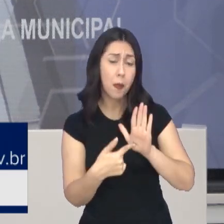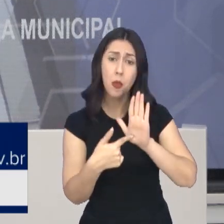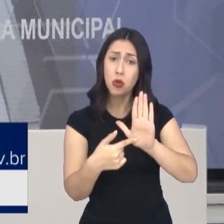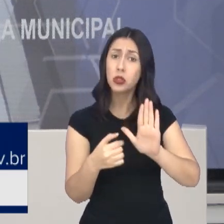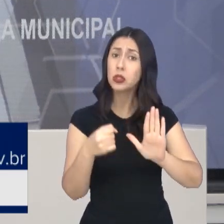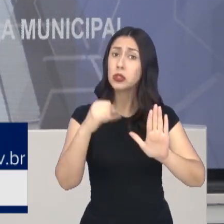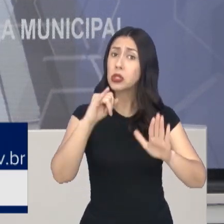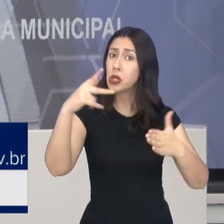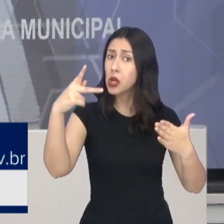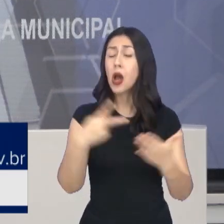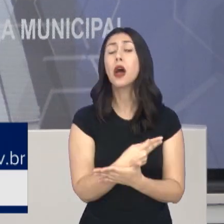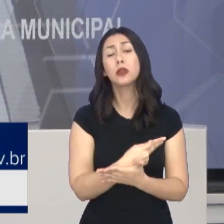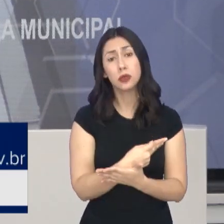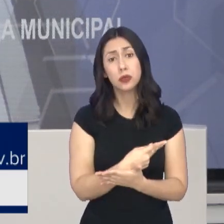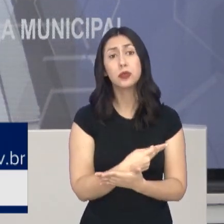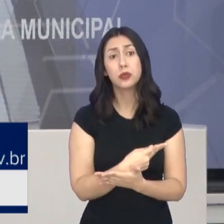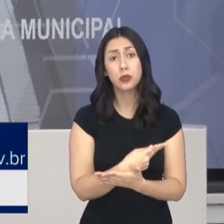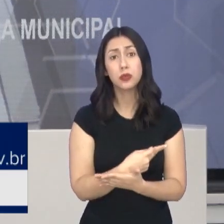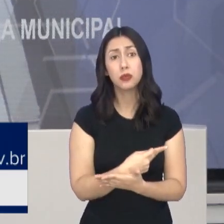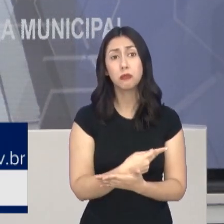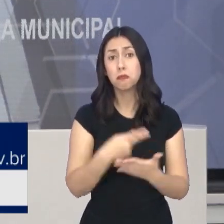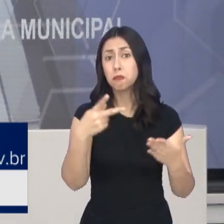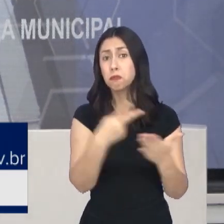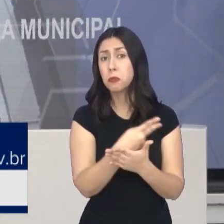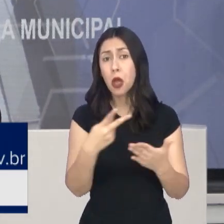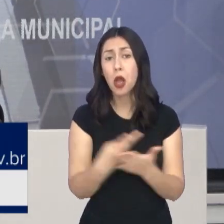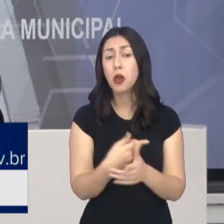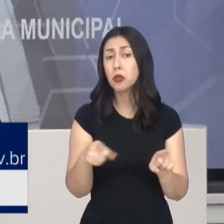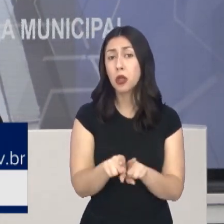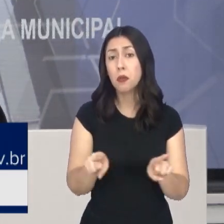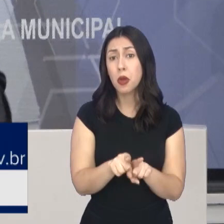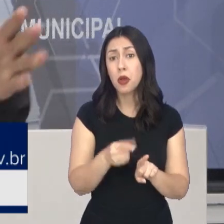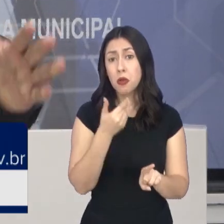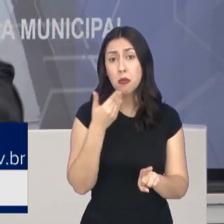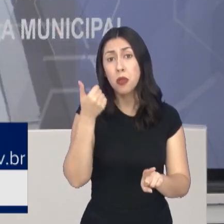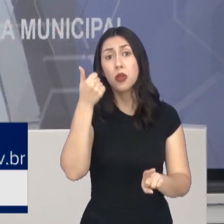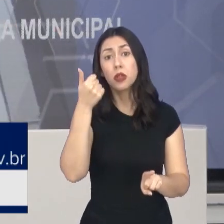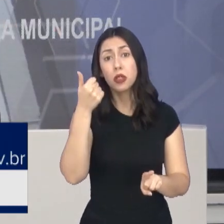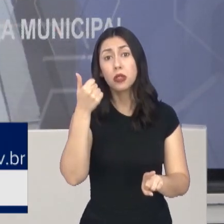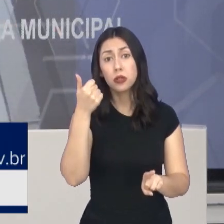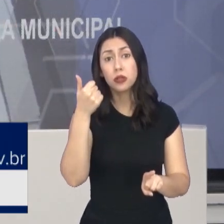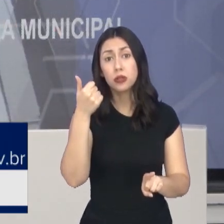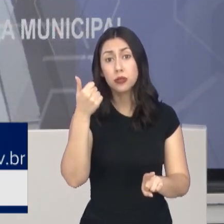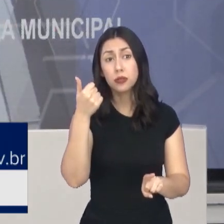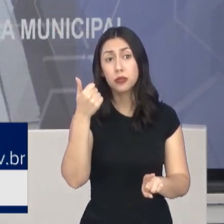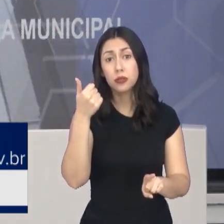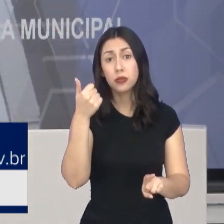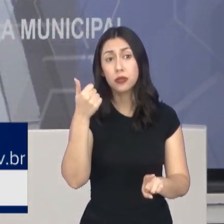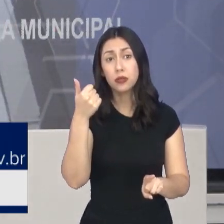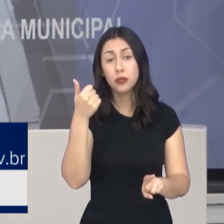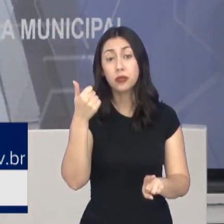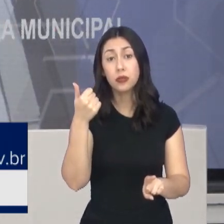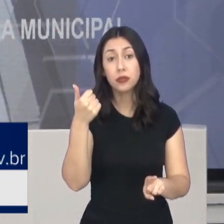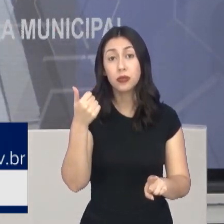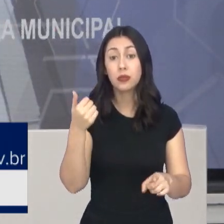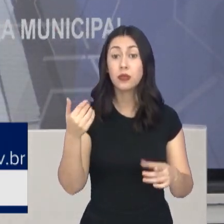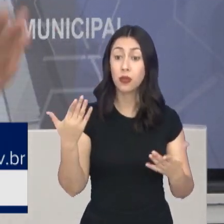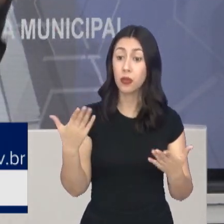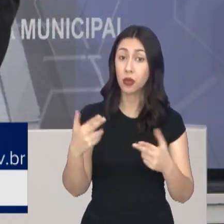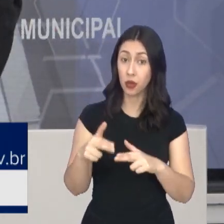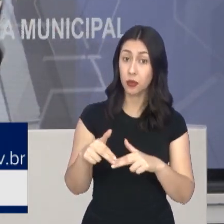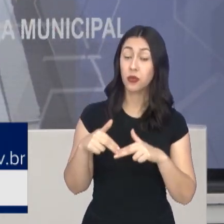tiver que apontar, os erros e as melhorias que precisam ser alcançadas e não são alcançadas. Betão, por